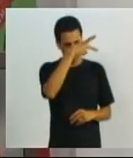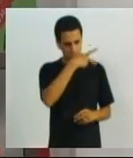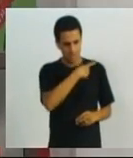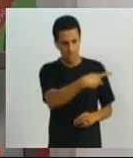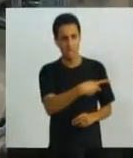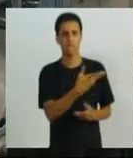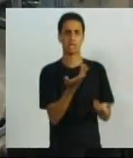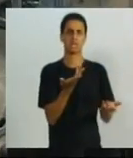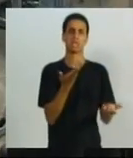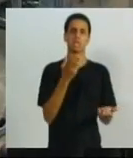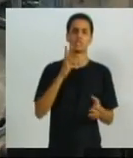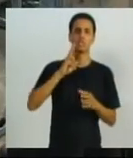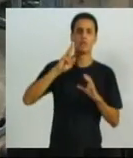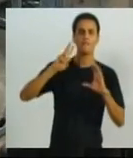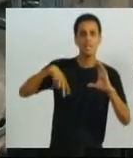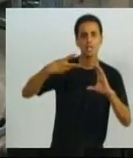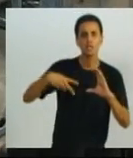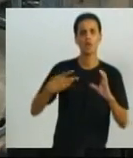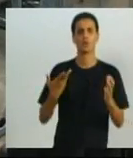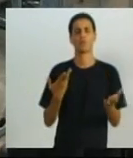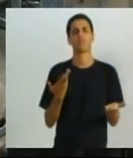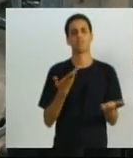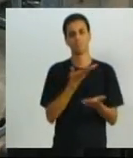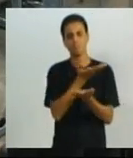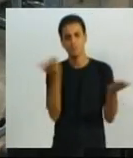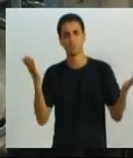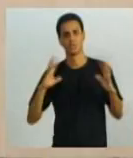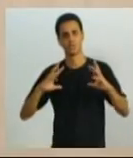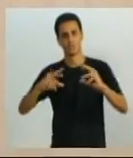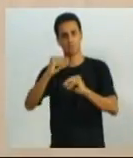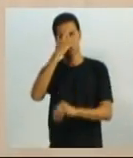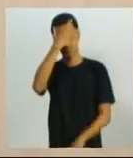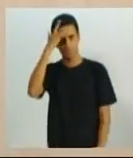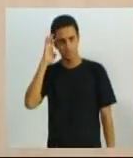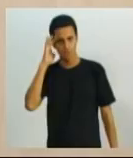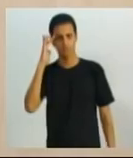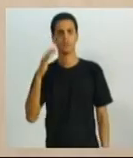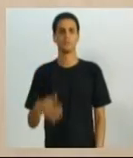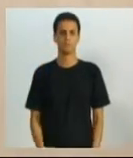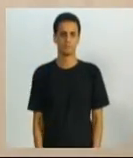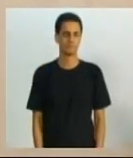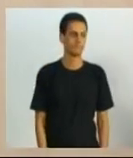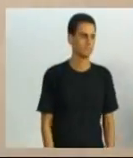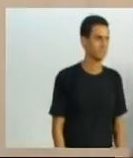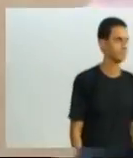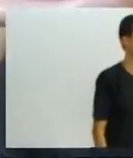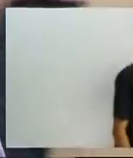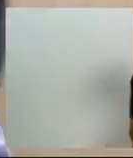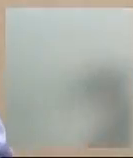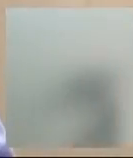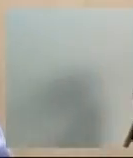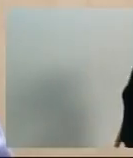senhores convidados. Muito bem, vereador Robinho. Nós vamos agora